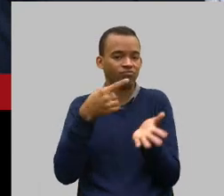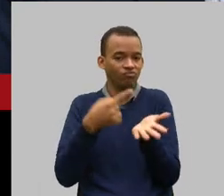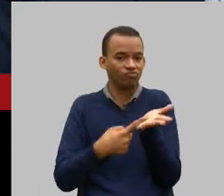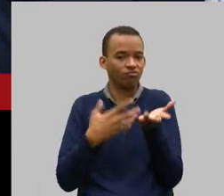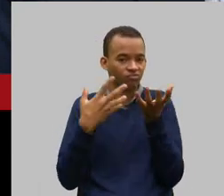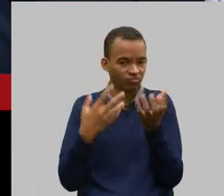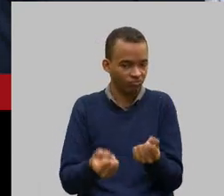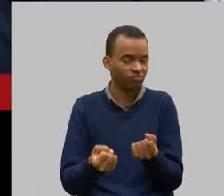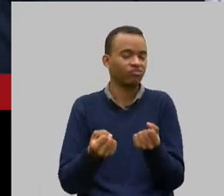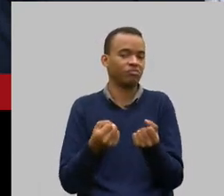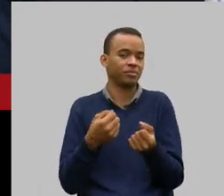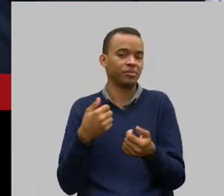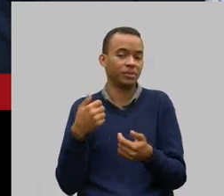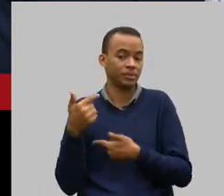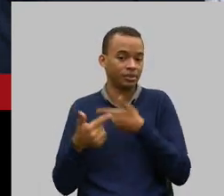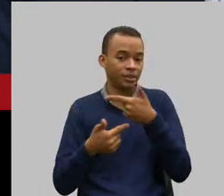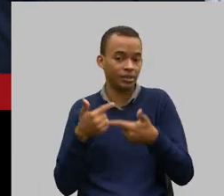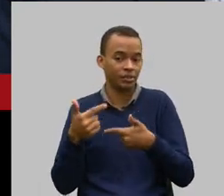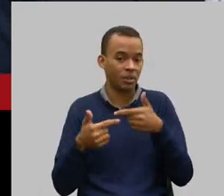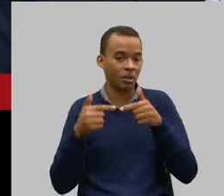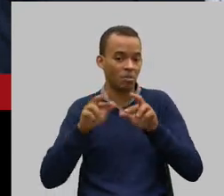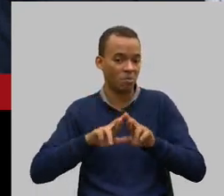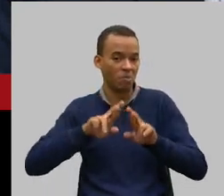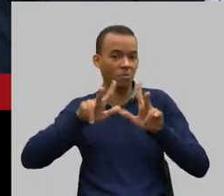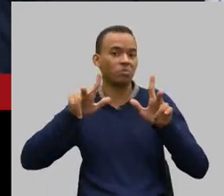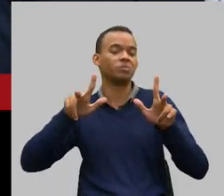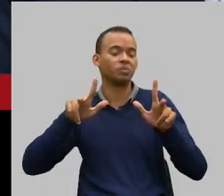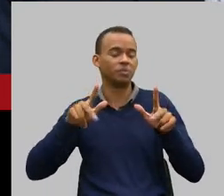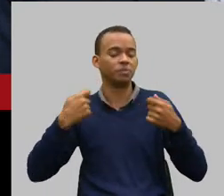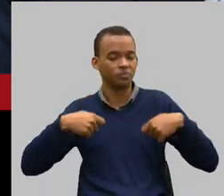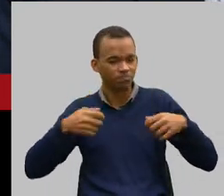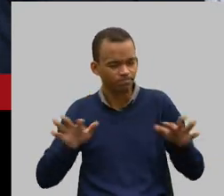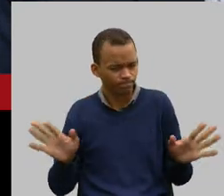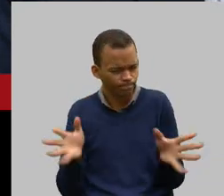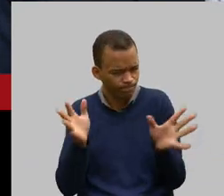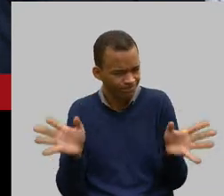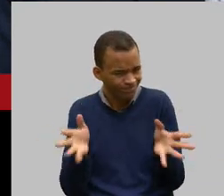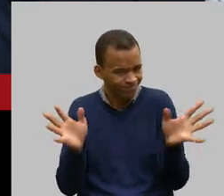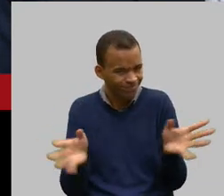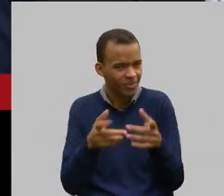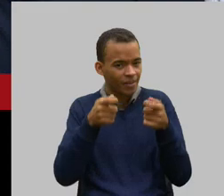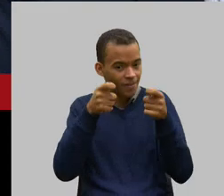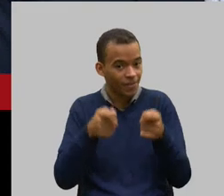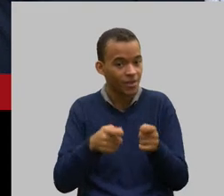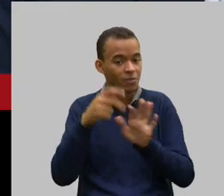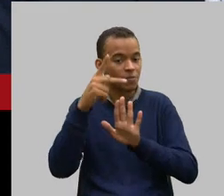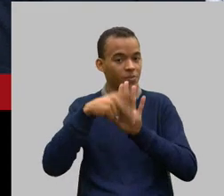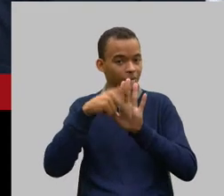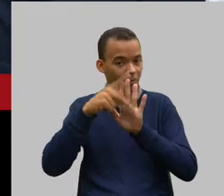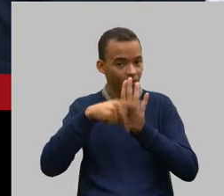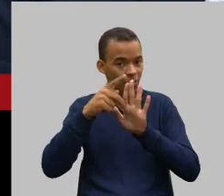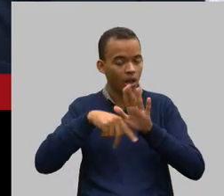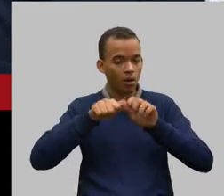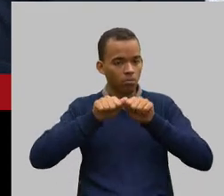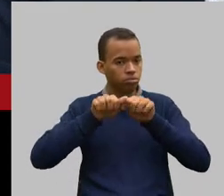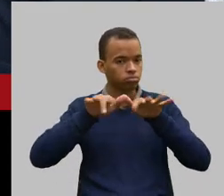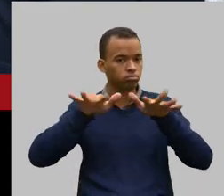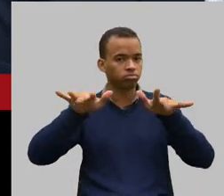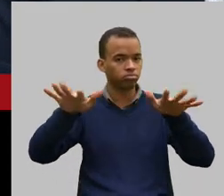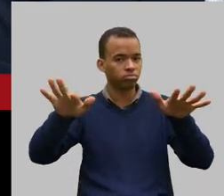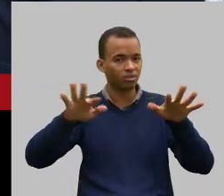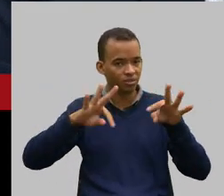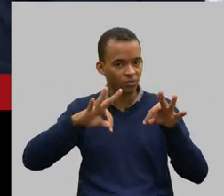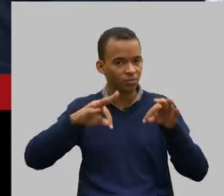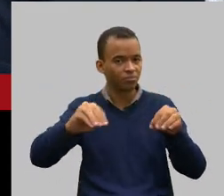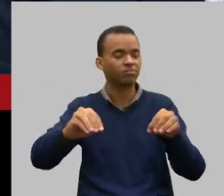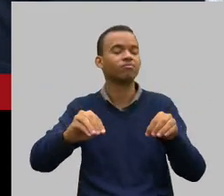continuar firmes e estimulados no programas como esse para que chegue no máximo nas pessoas e